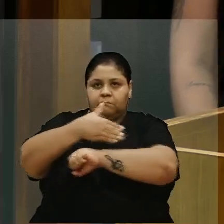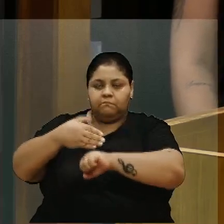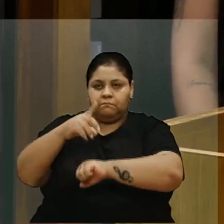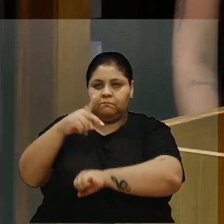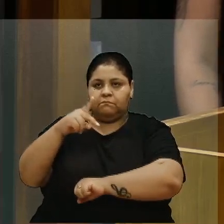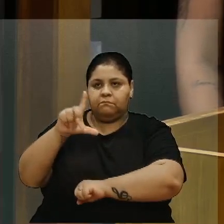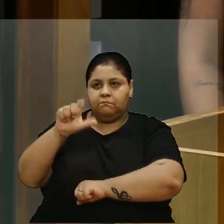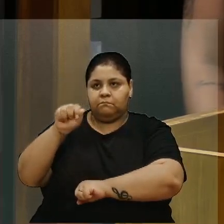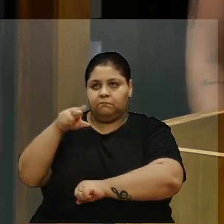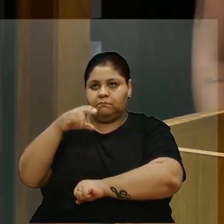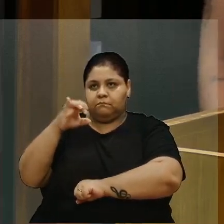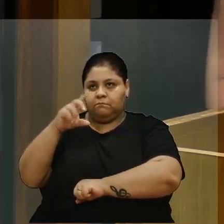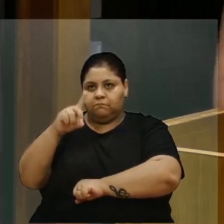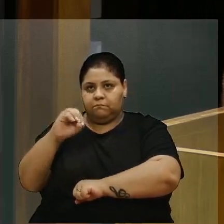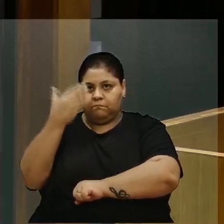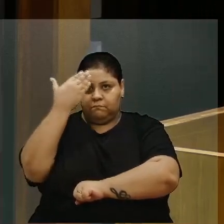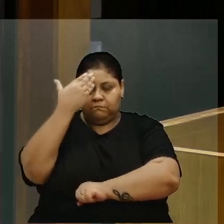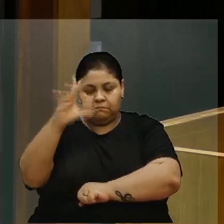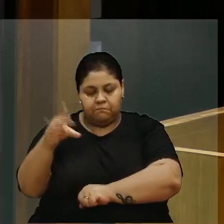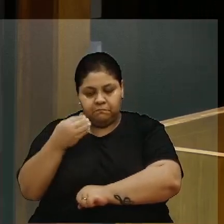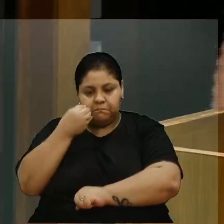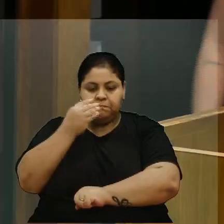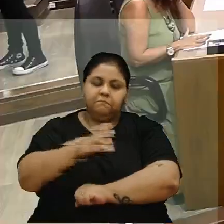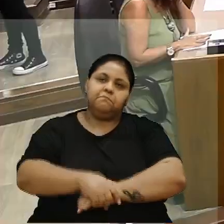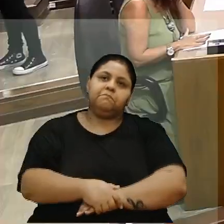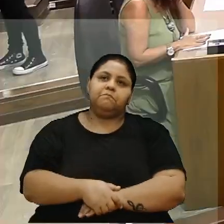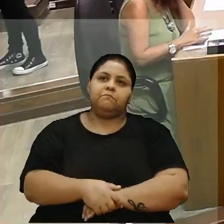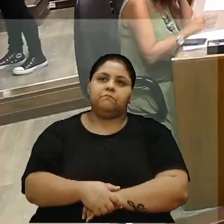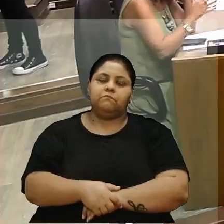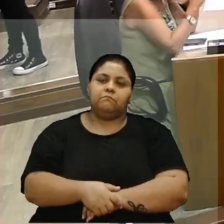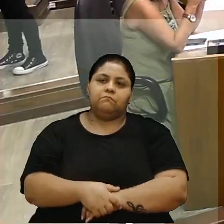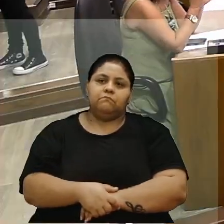de Castro. Obrigado a todos por essa oportunidade.